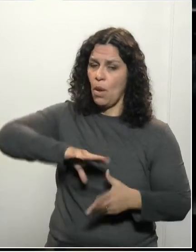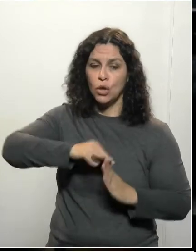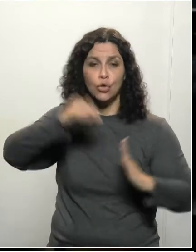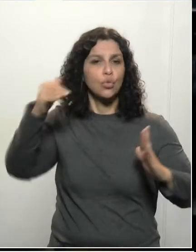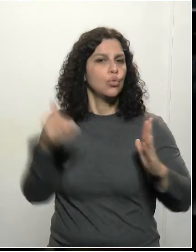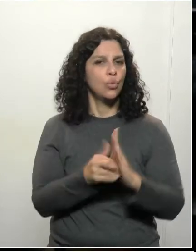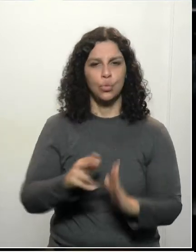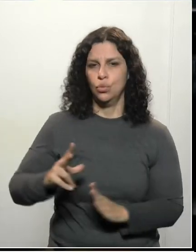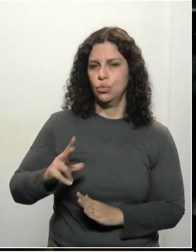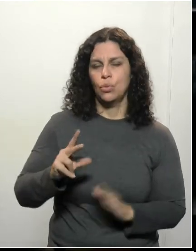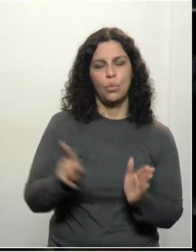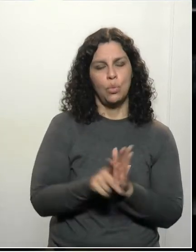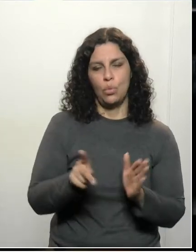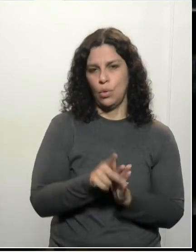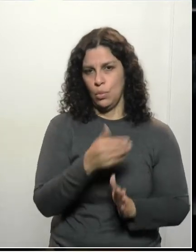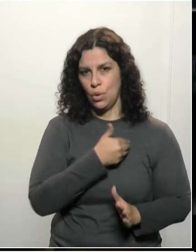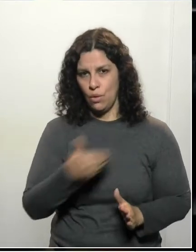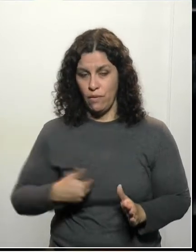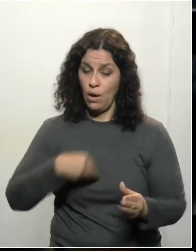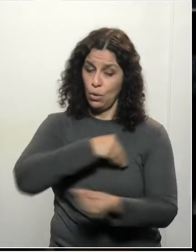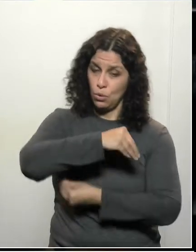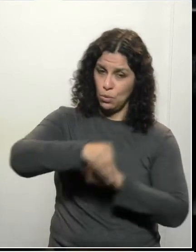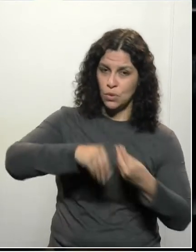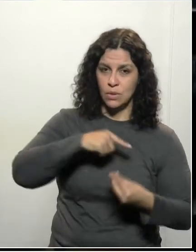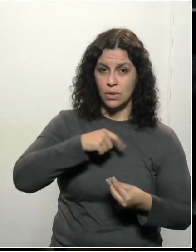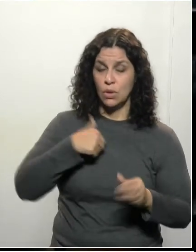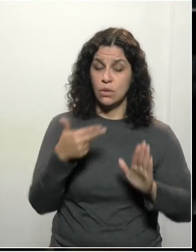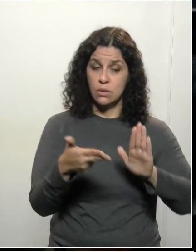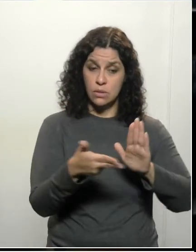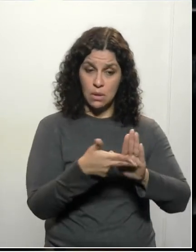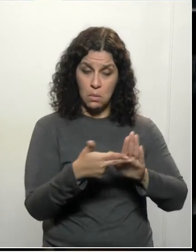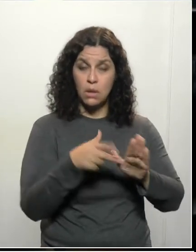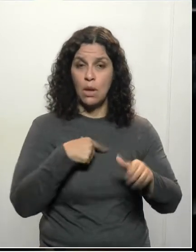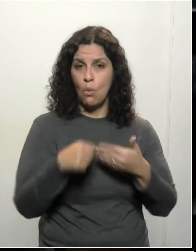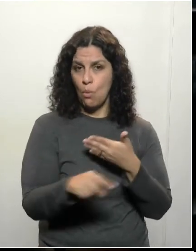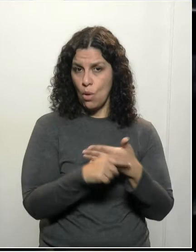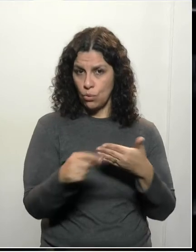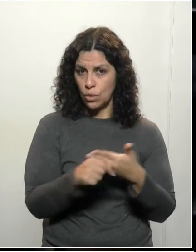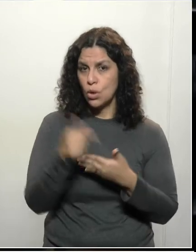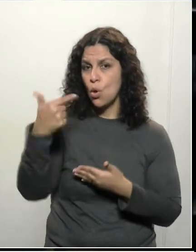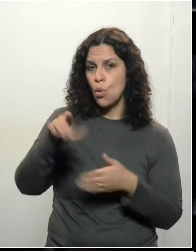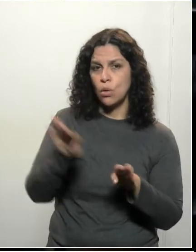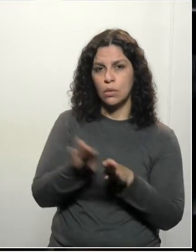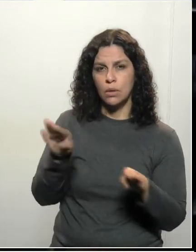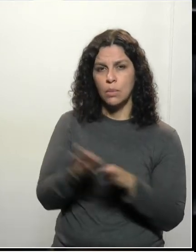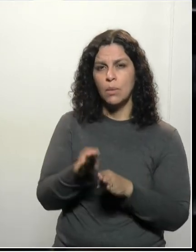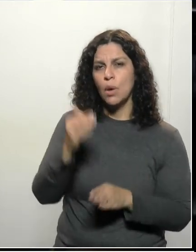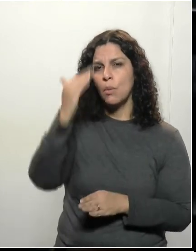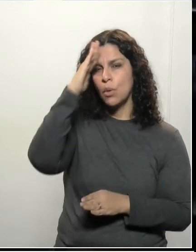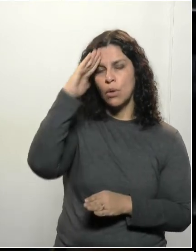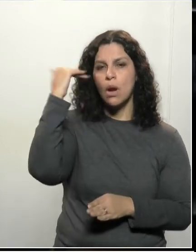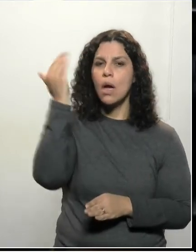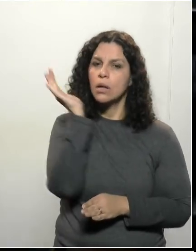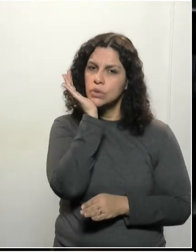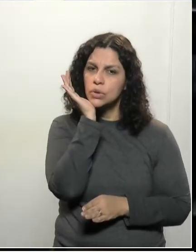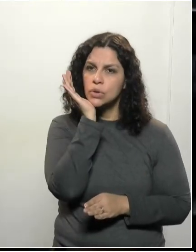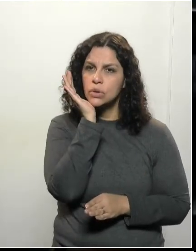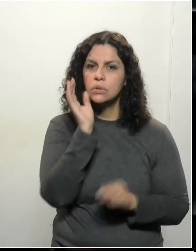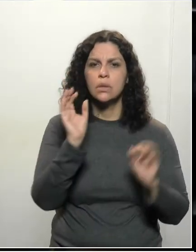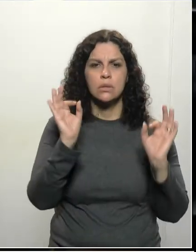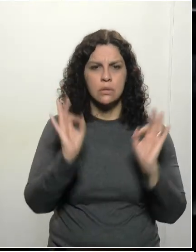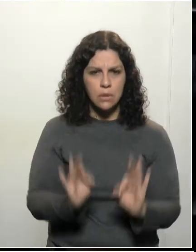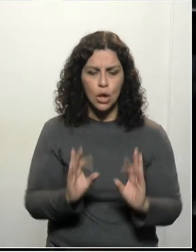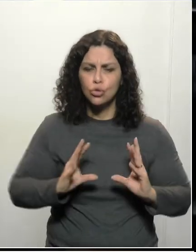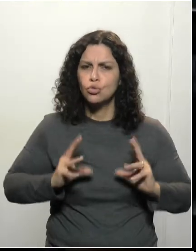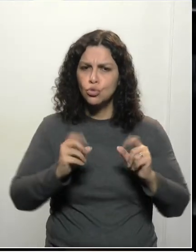fizemos o máximo possível e as duas emendas, uma emenda de minha autoria e a outra da deputada Cristina Silvestre, contemplam tudo